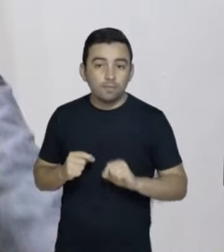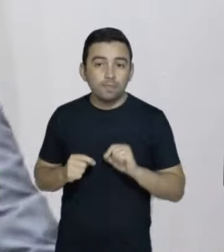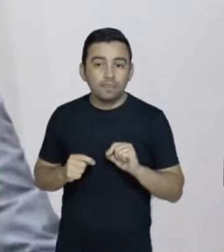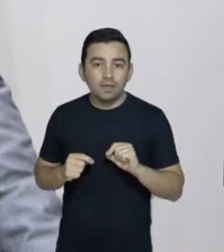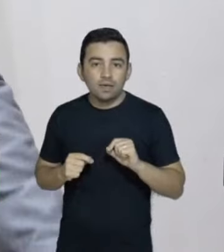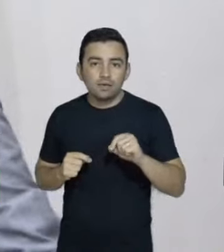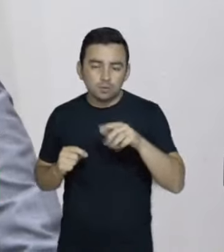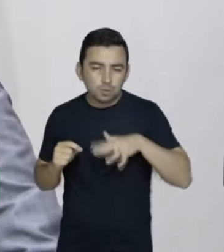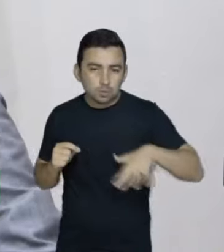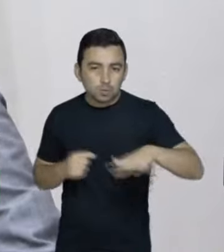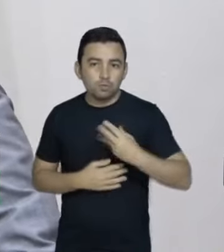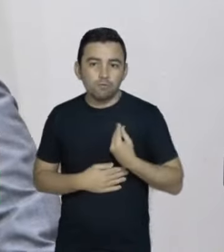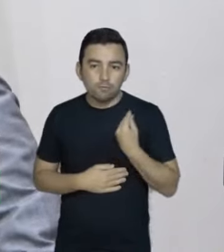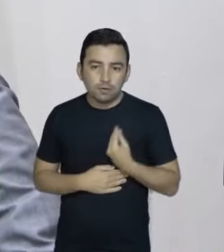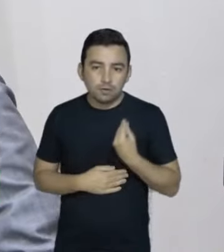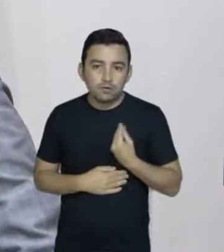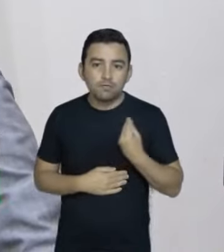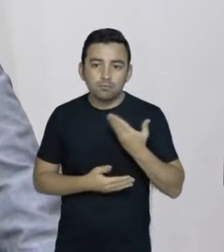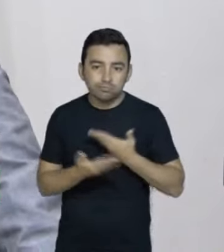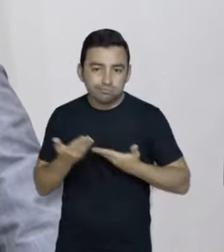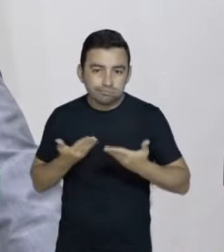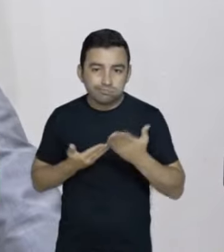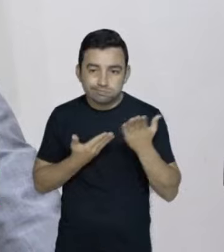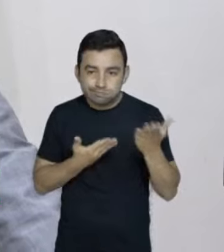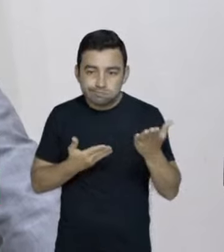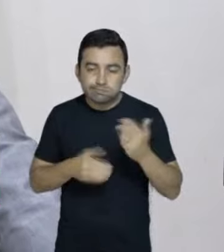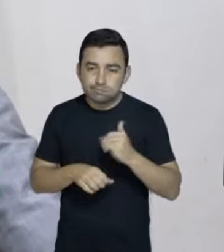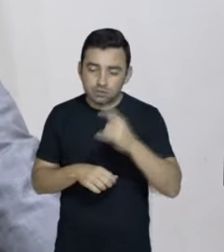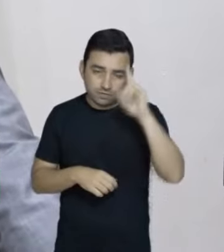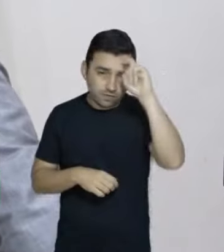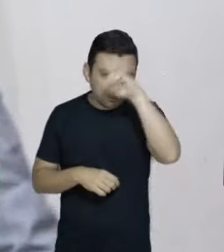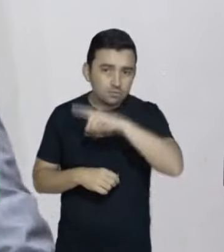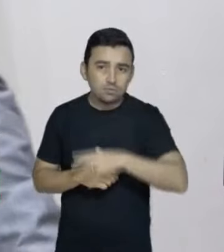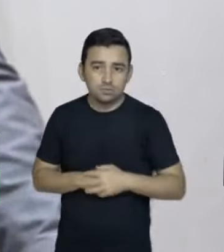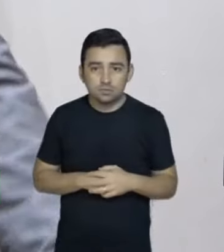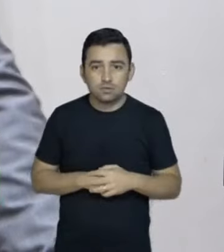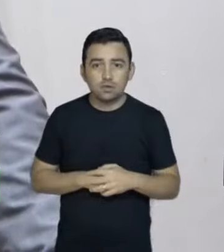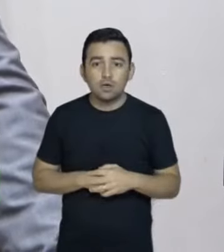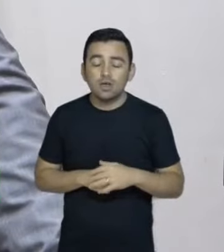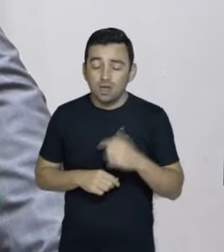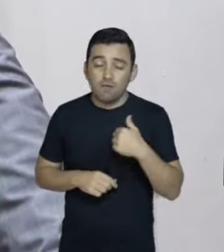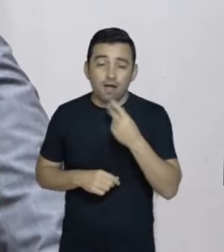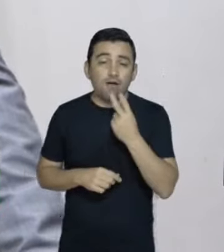a nossa convivência dentro da nossa Manchester catarinense muito difícil. Falo isso porque,